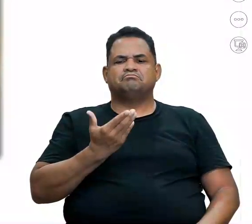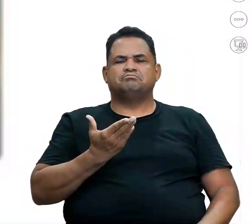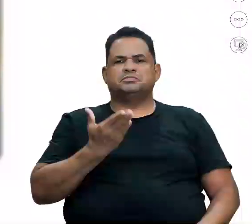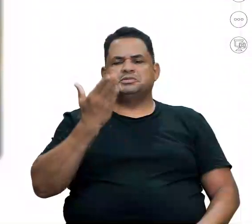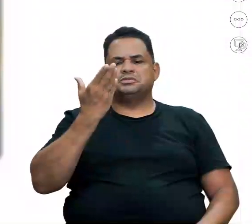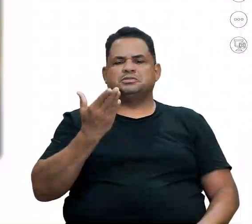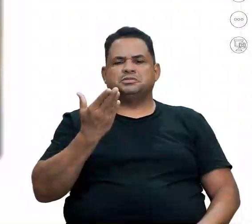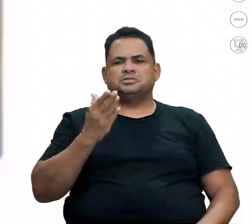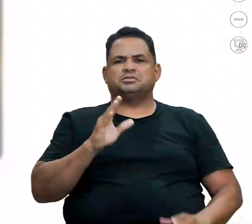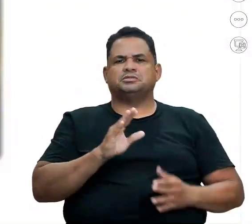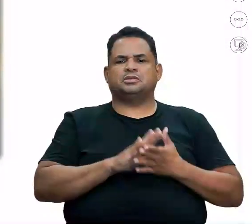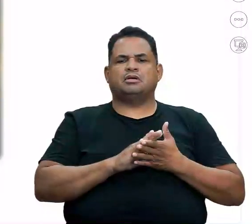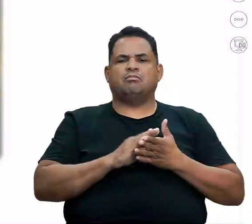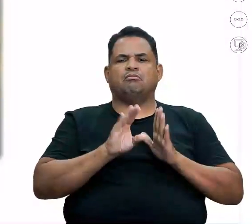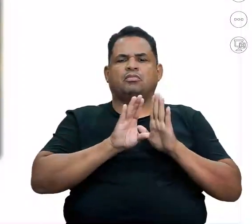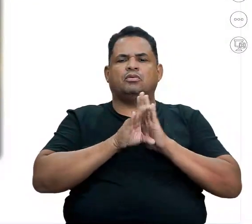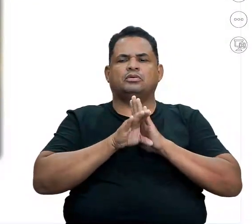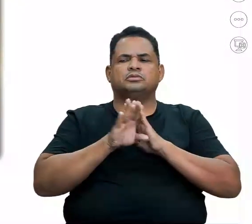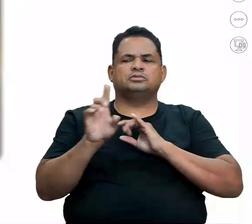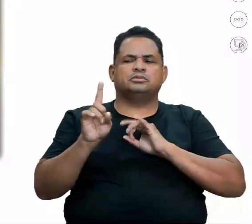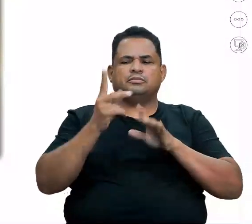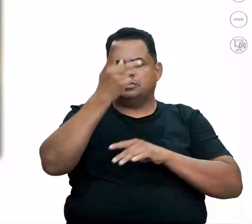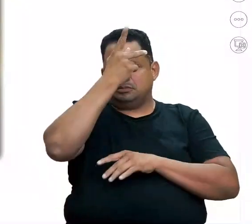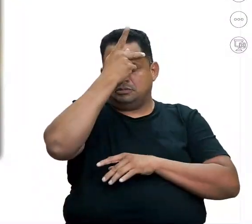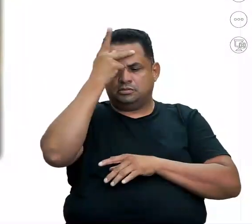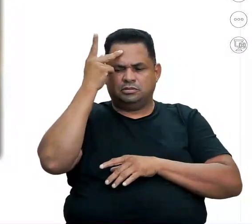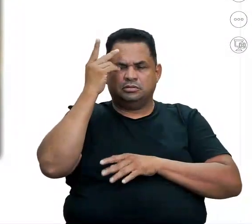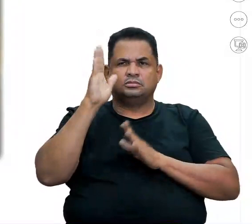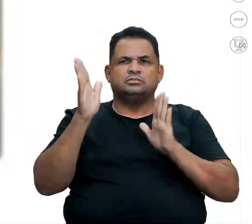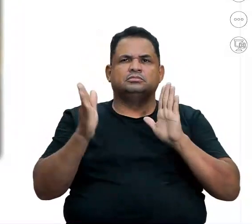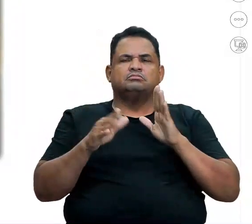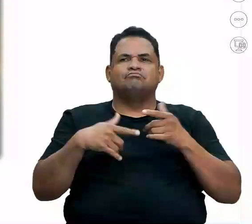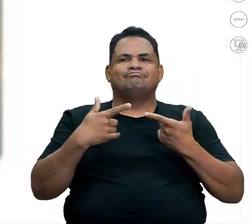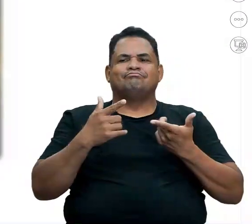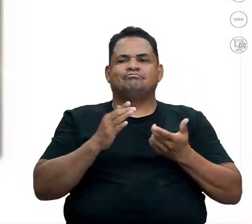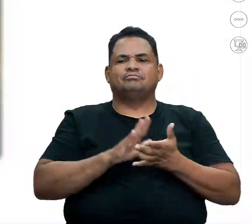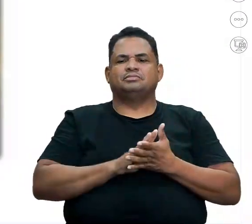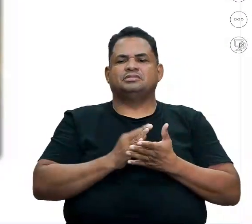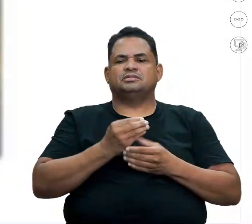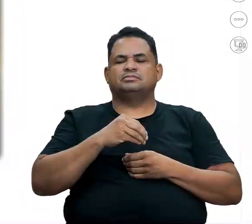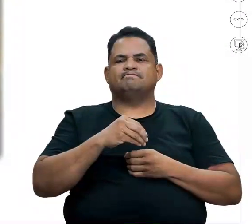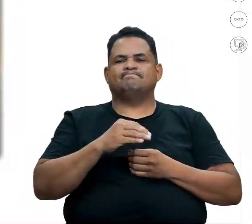lá. Não tem nada a ver, inclusive, com aquela própria religião, né?